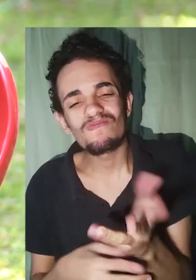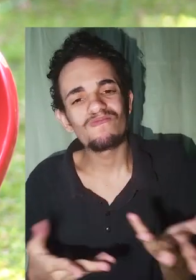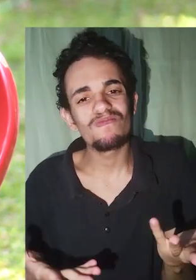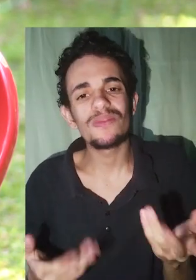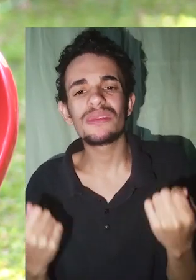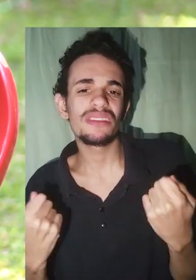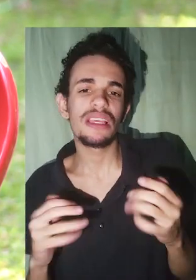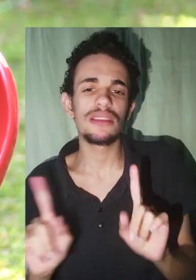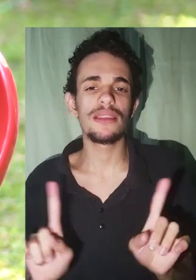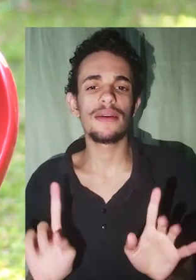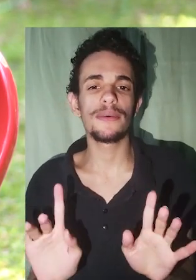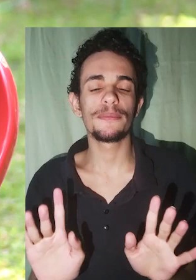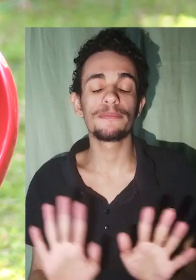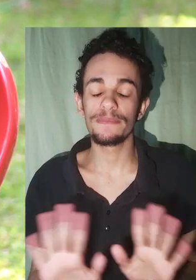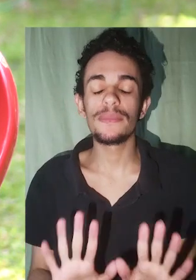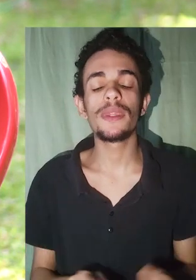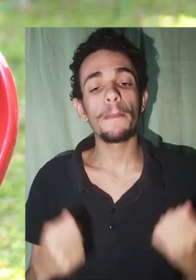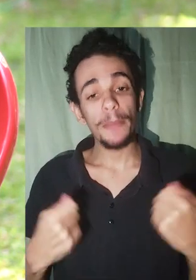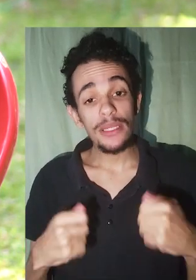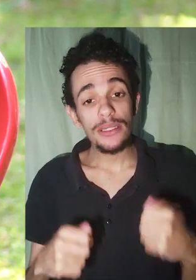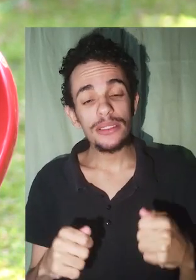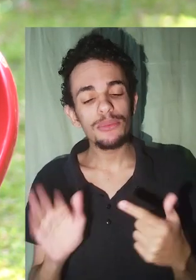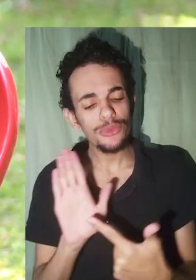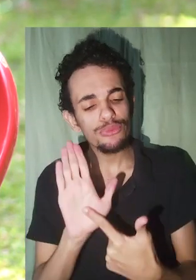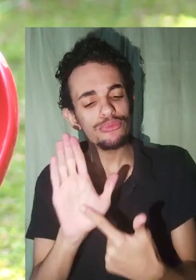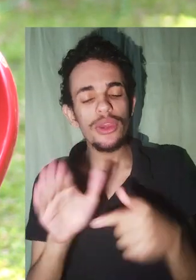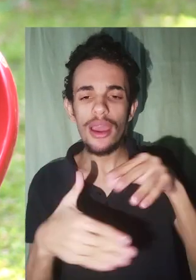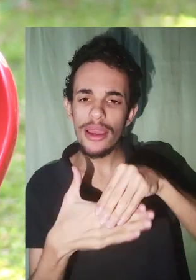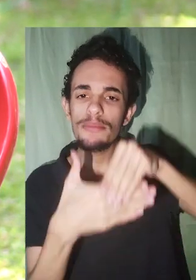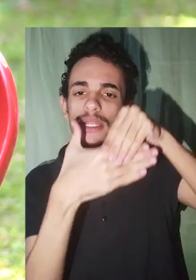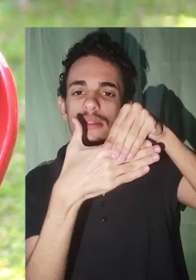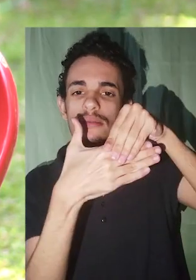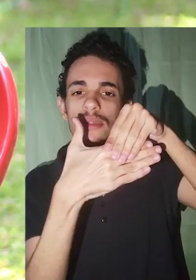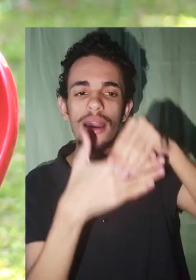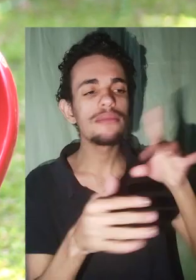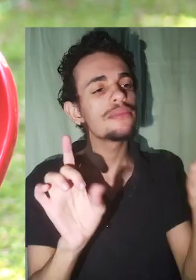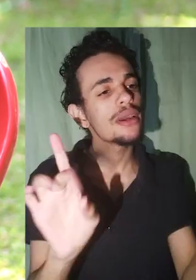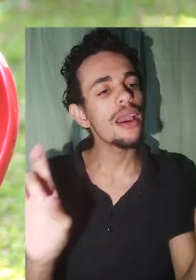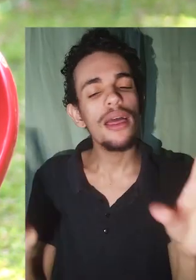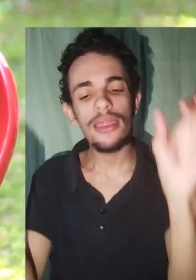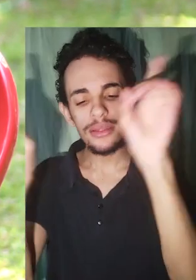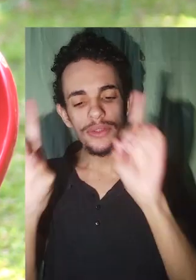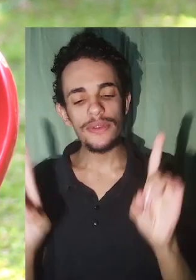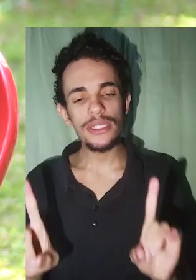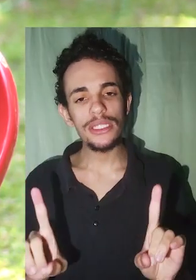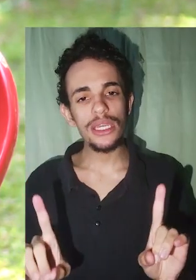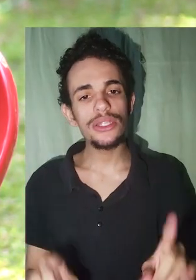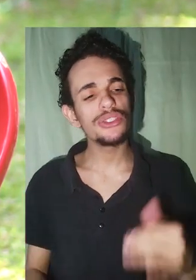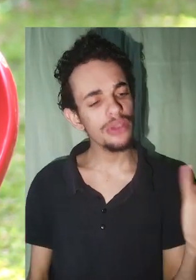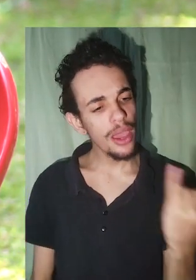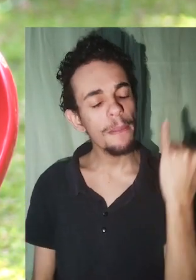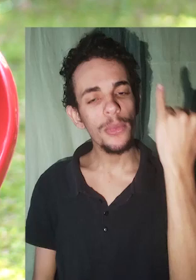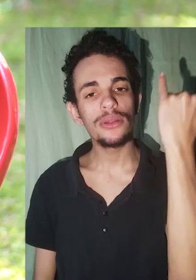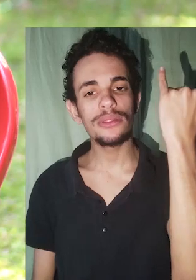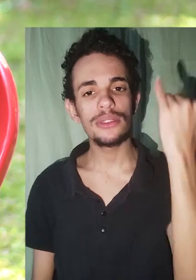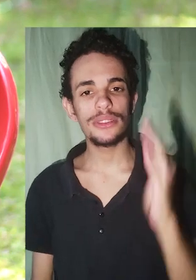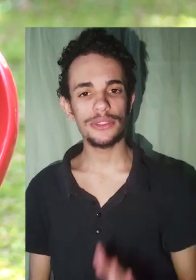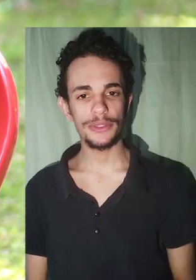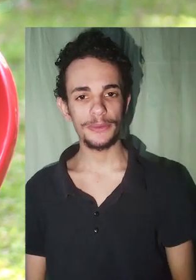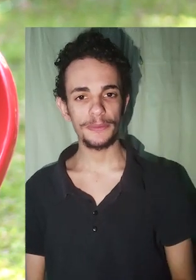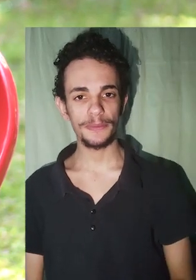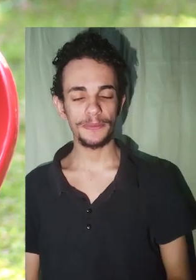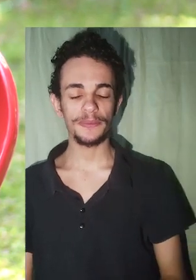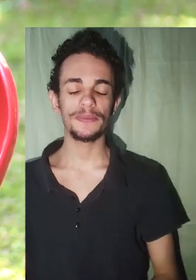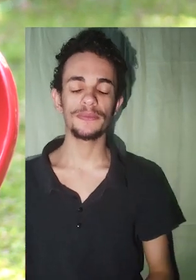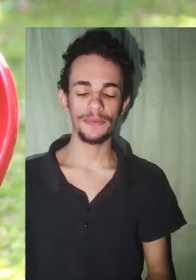comunidade realmente e sem esquecer do movimento das pessoas com deficiência, que é nada de nós sem nós. Tudo que é construído hoje em